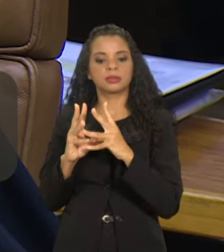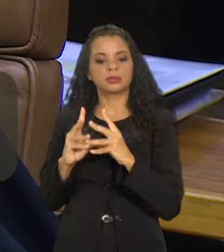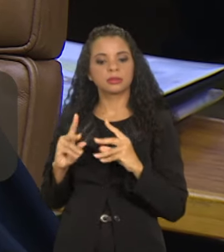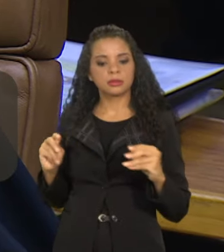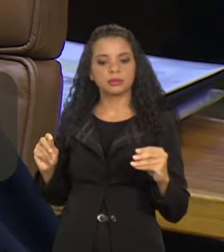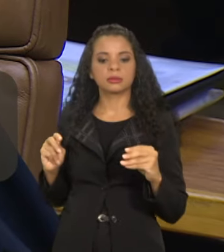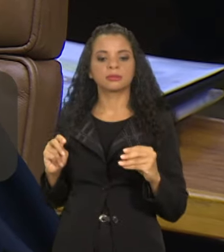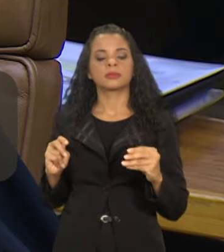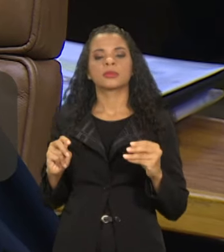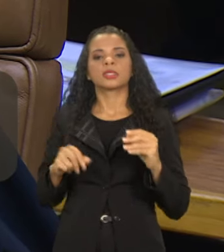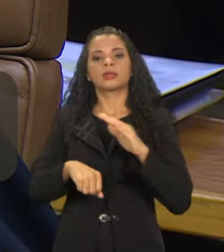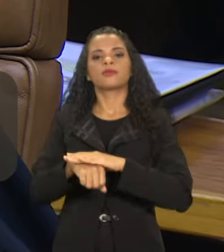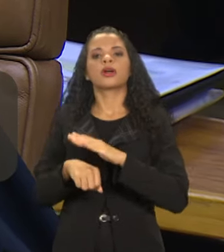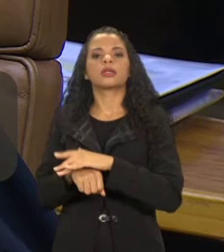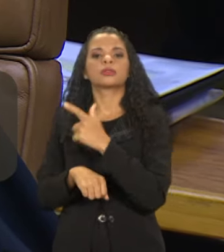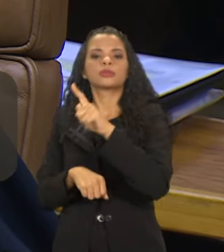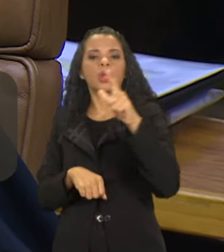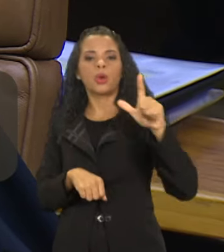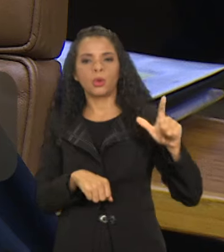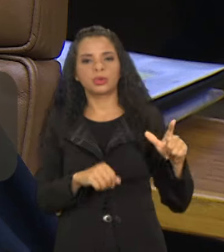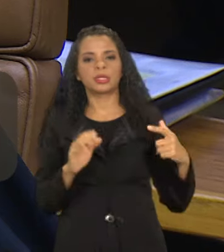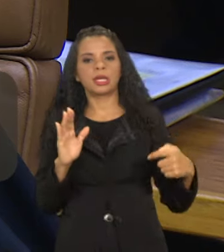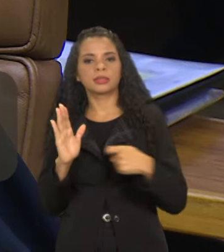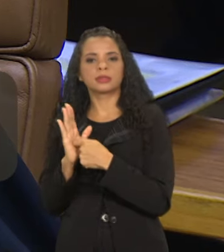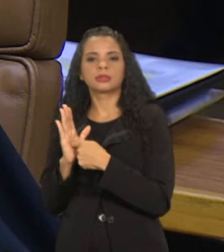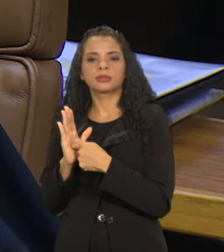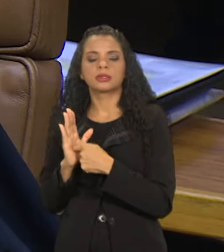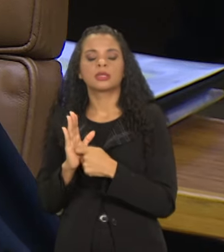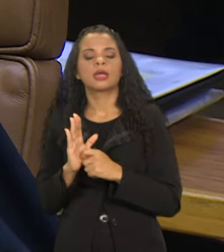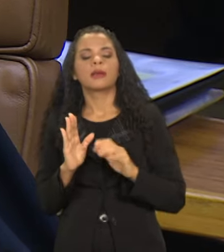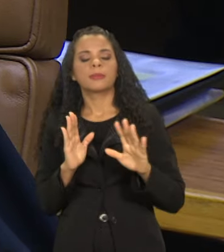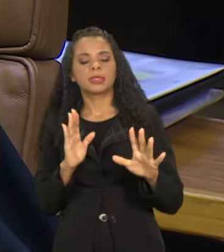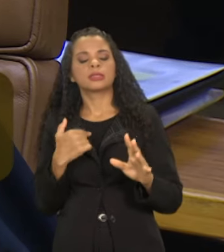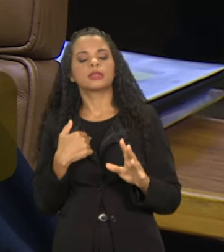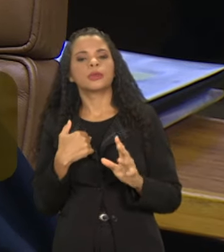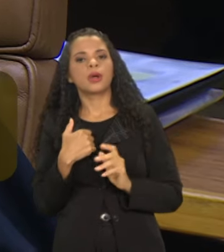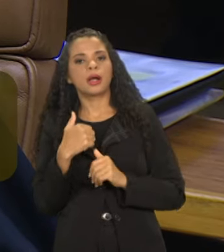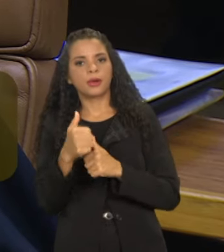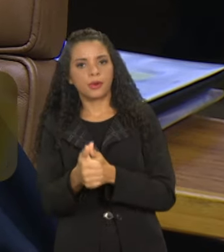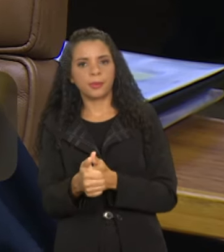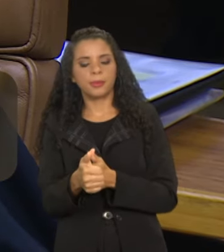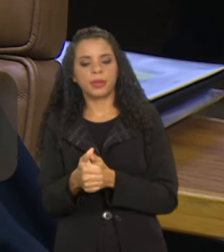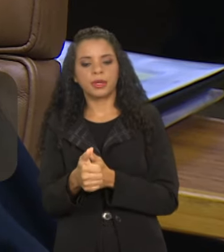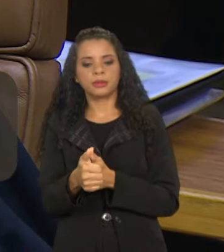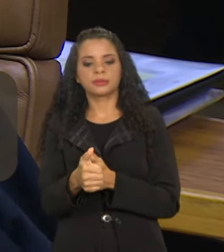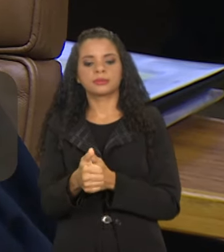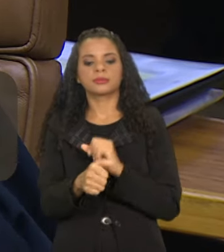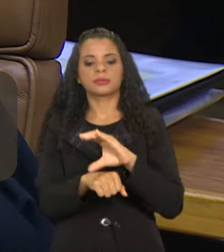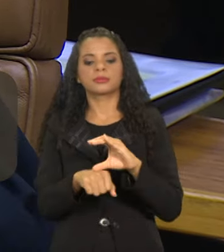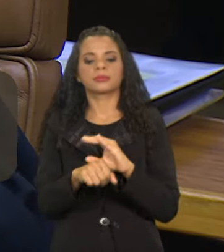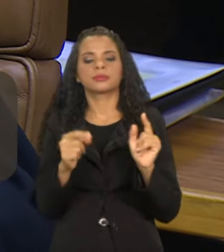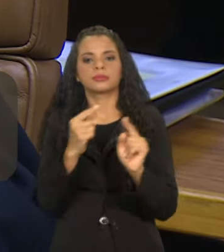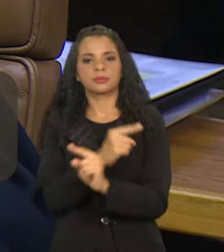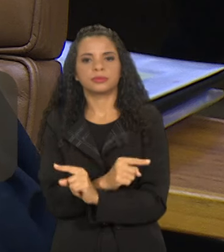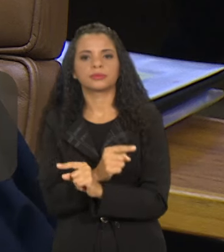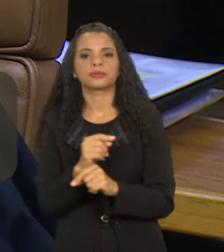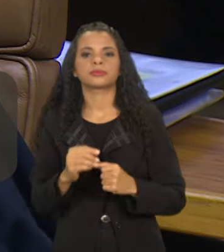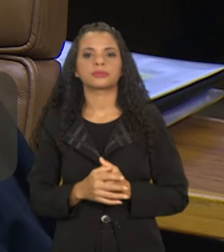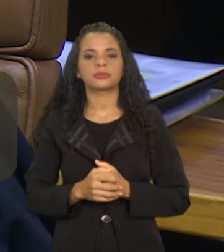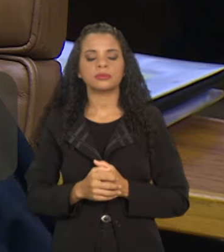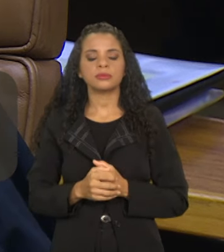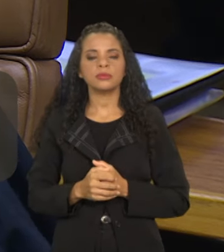outras ações, mas sucessivamente eu já adiantei que eu acompanho o eminente relator pela inconstitucionalidade. A ideia do que